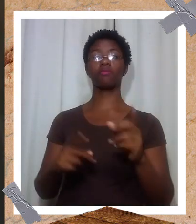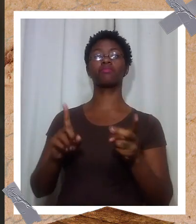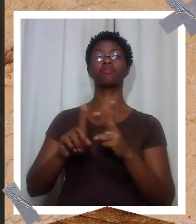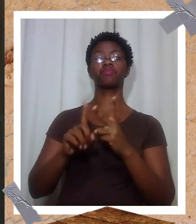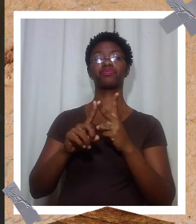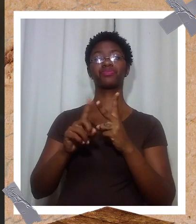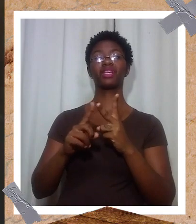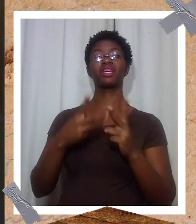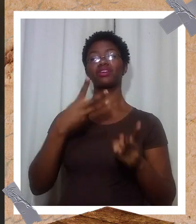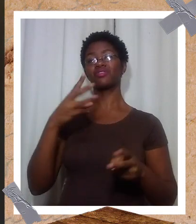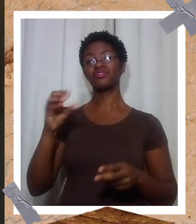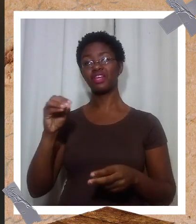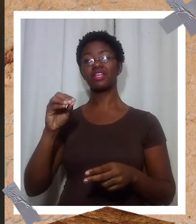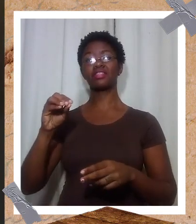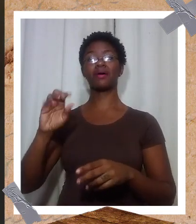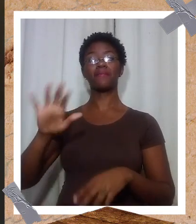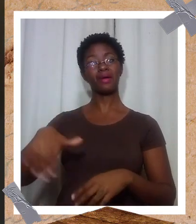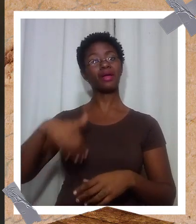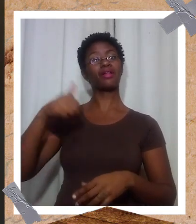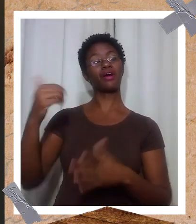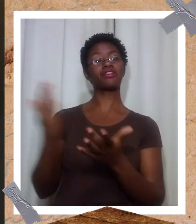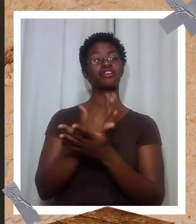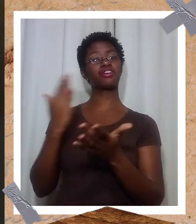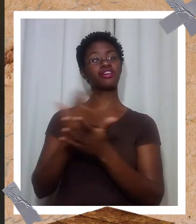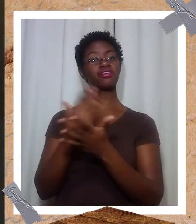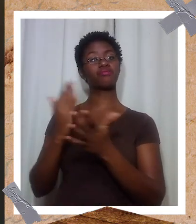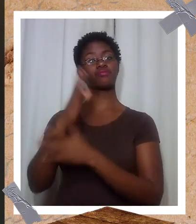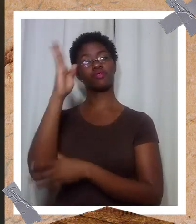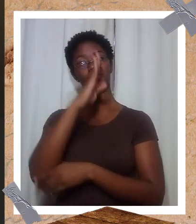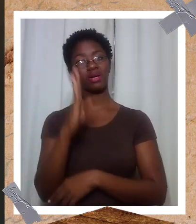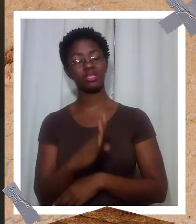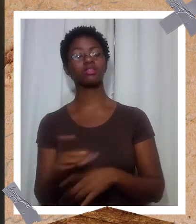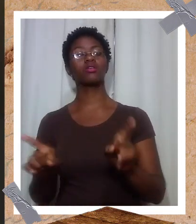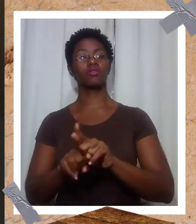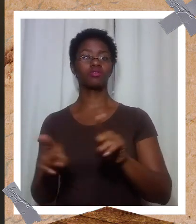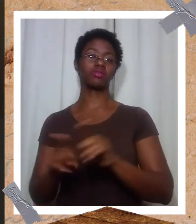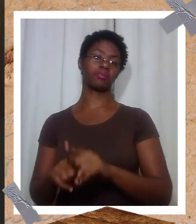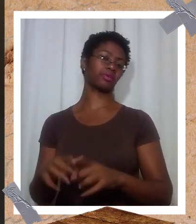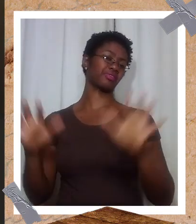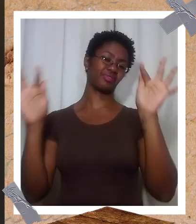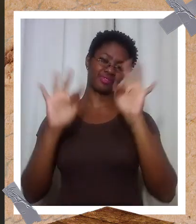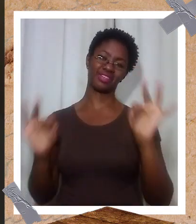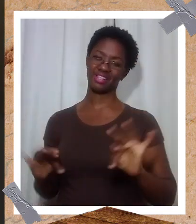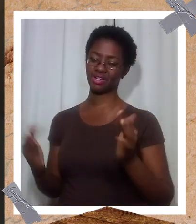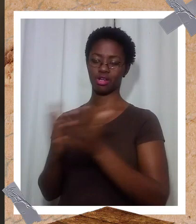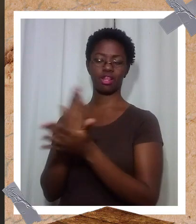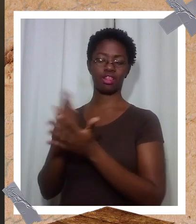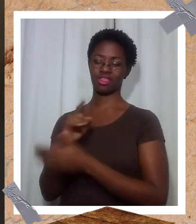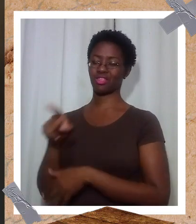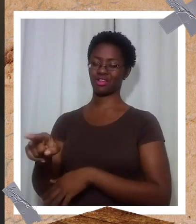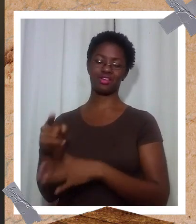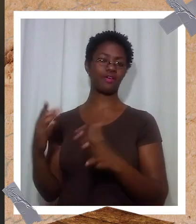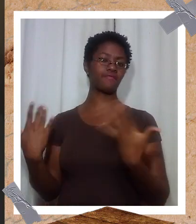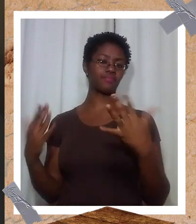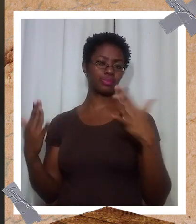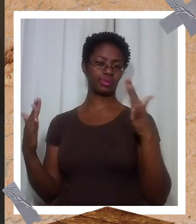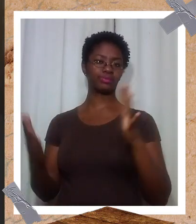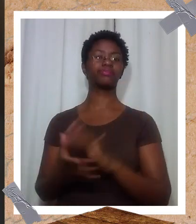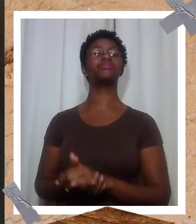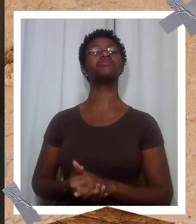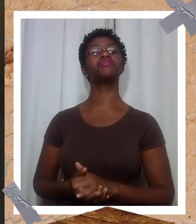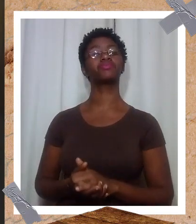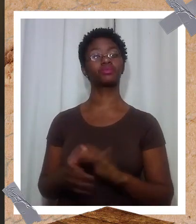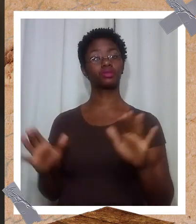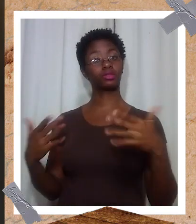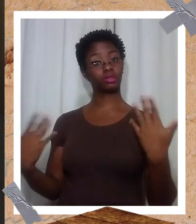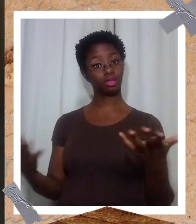do Brasil, né? Então, eu estou muito feliz assim, com esses reconhecimentos desse livro. Então, é isso, assim, respondendo